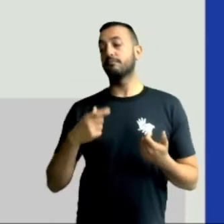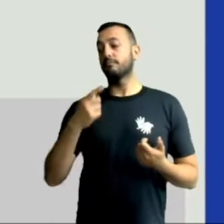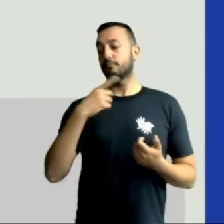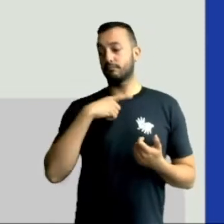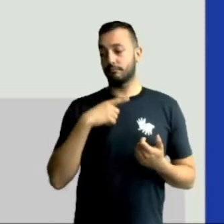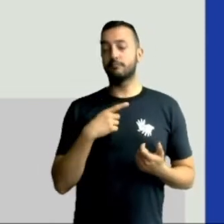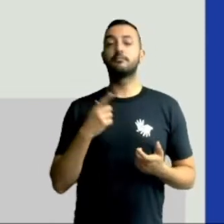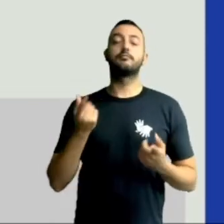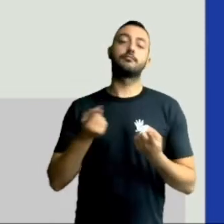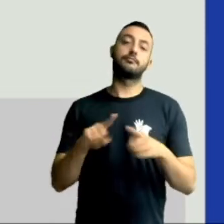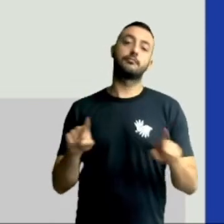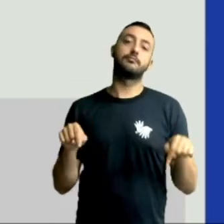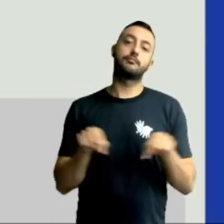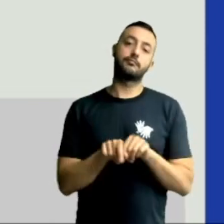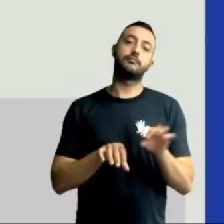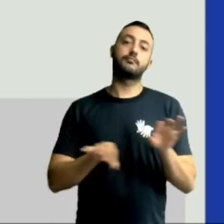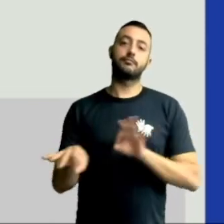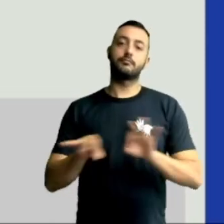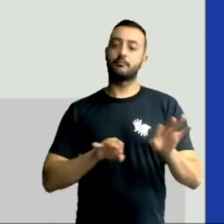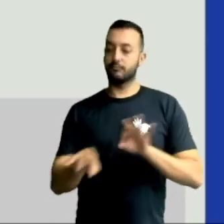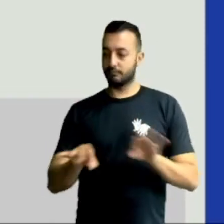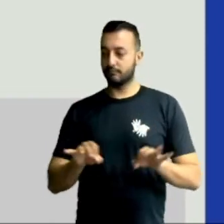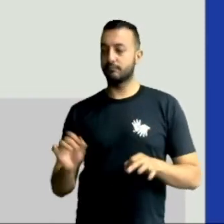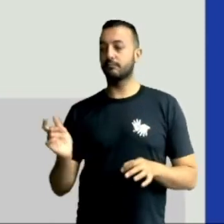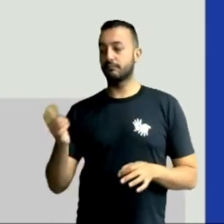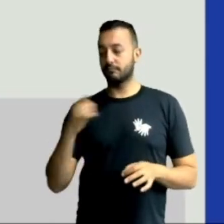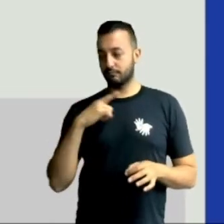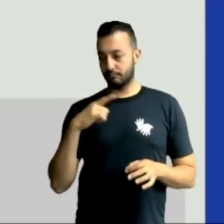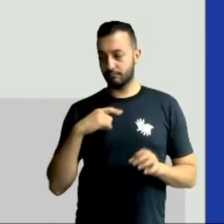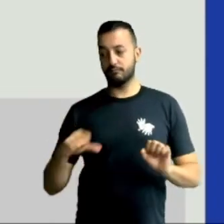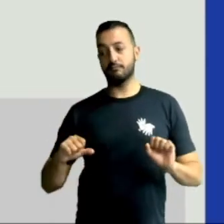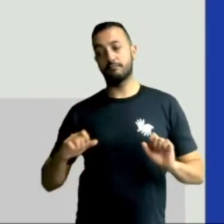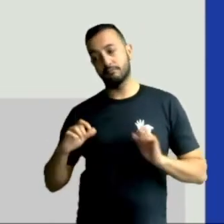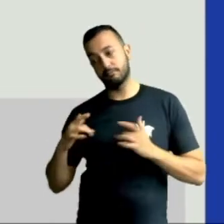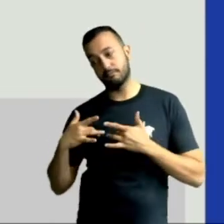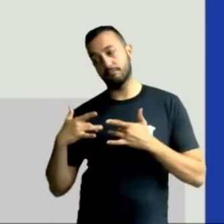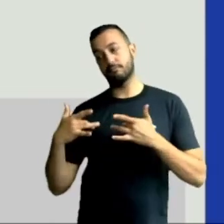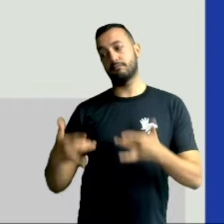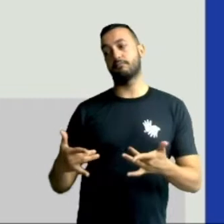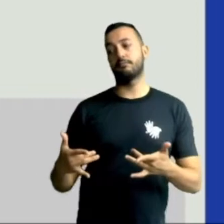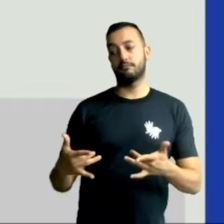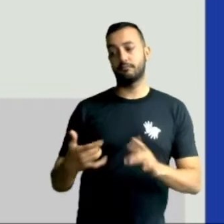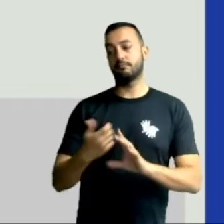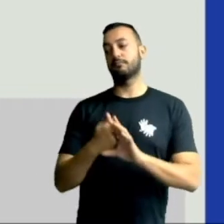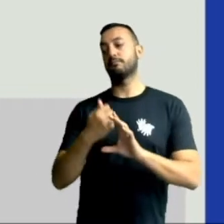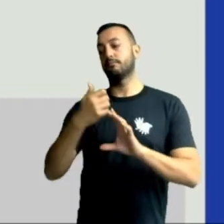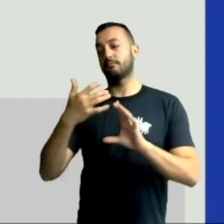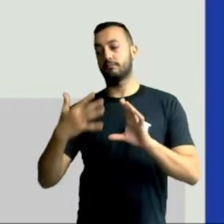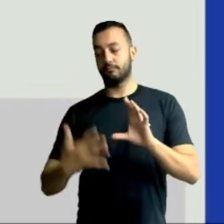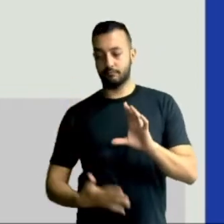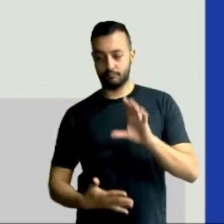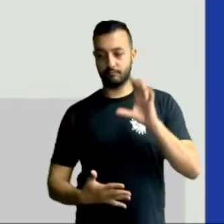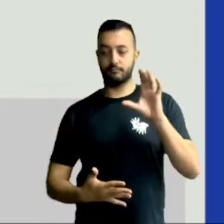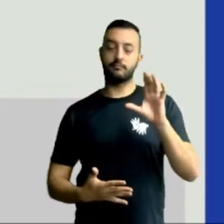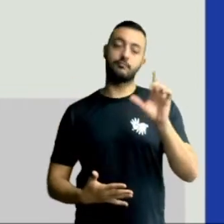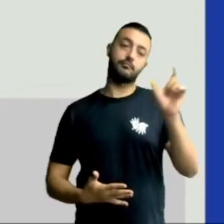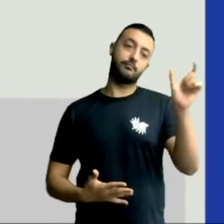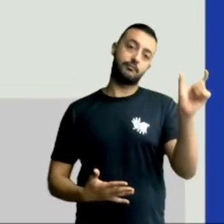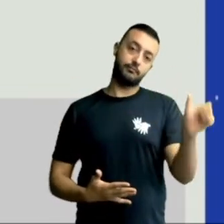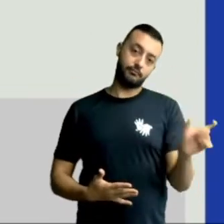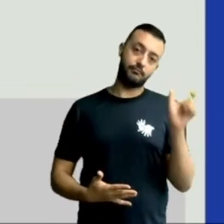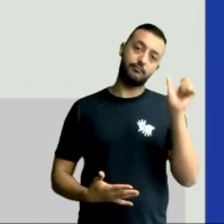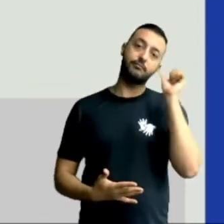quarto todo organizado. Então, temos aqui dedicada, caracterizando aí, ó, o